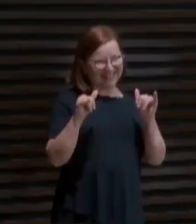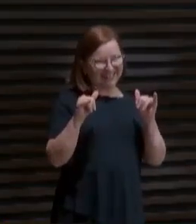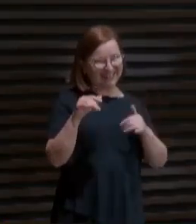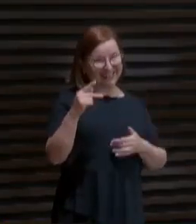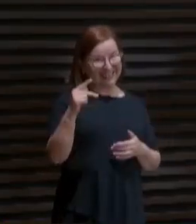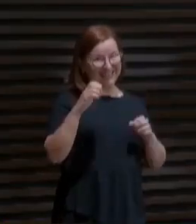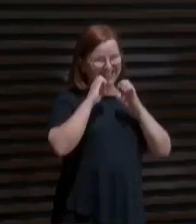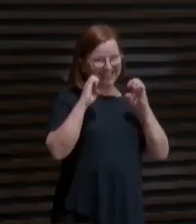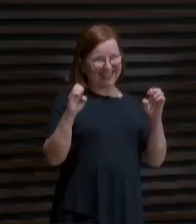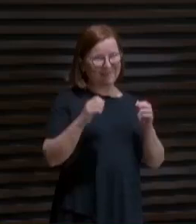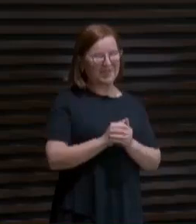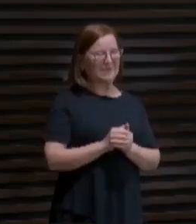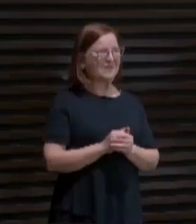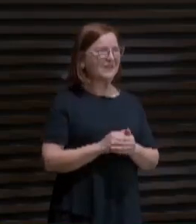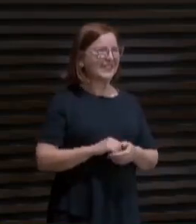seu Evangelho.